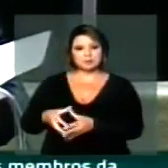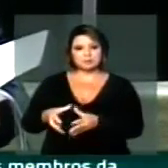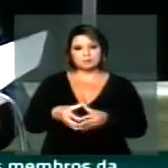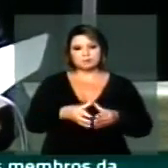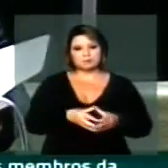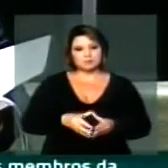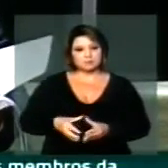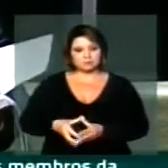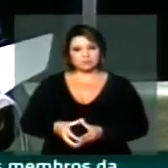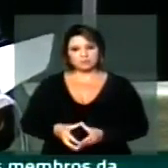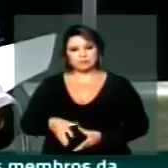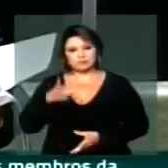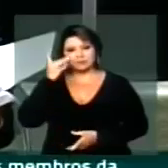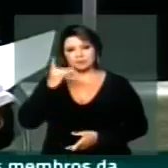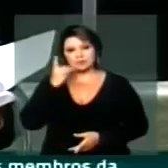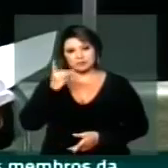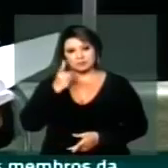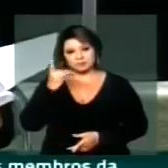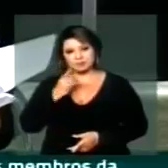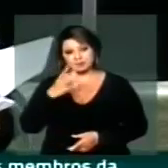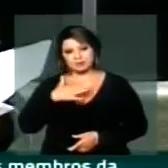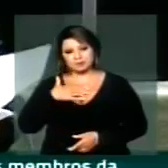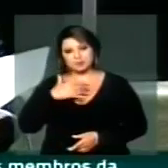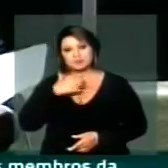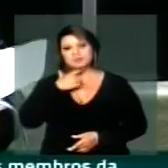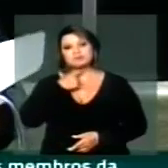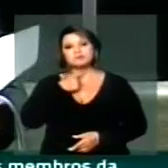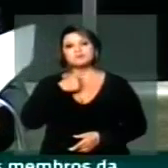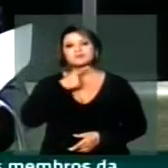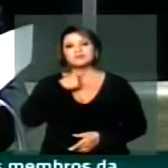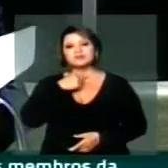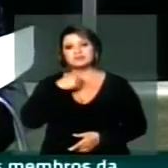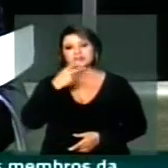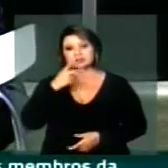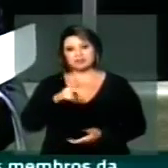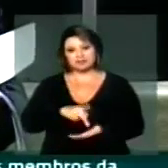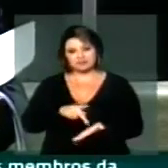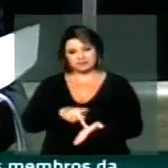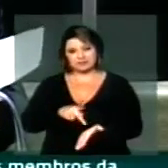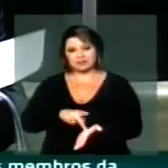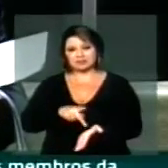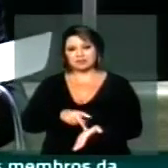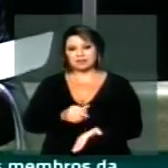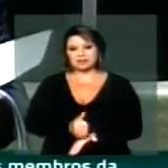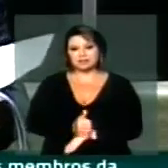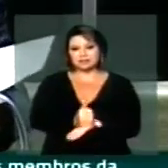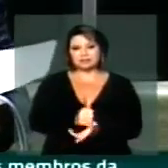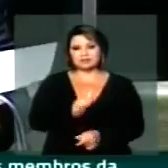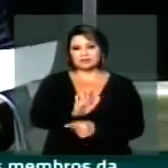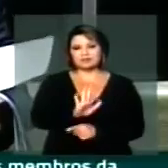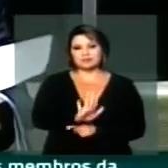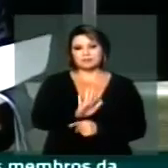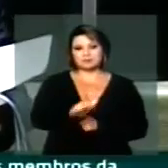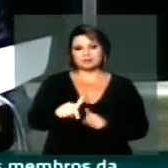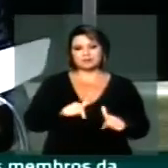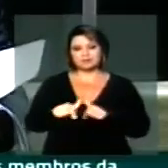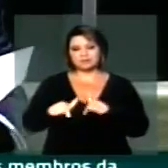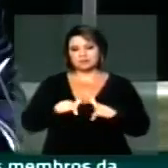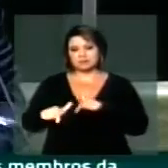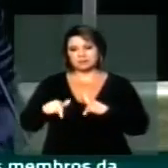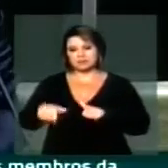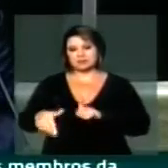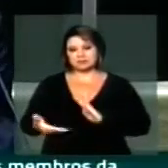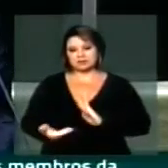pares e a minha disposição sincera em colaborar com a condução reta desta